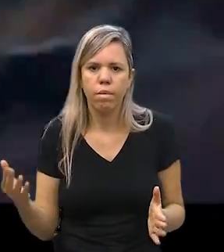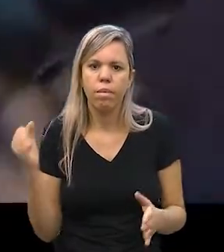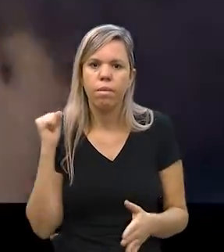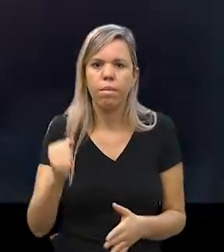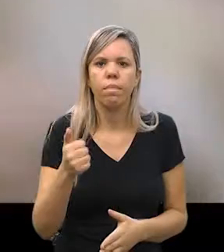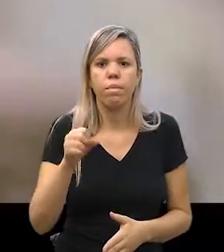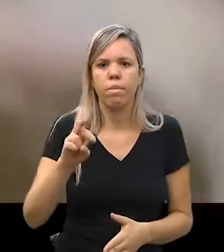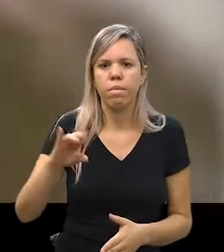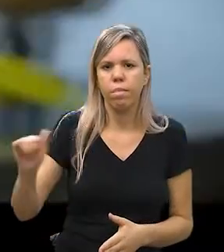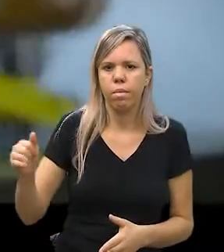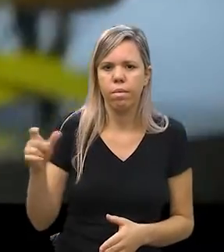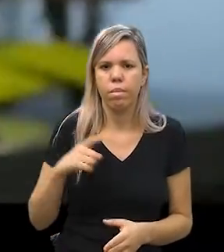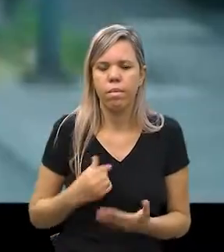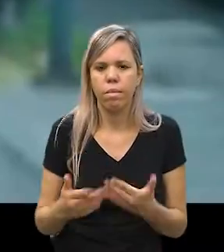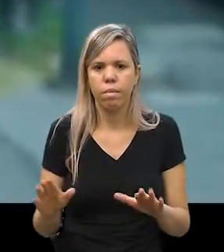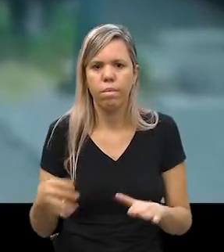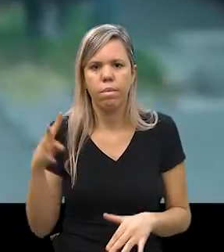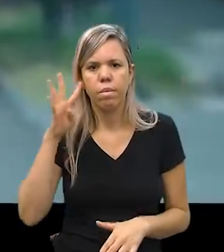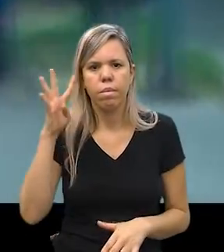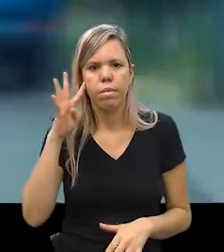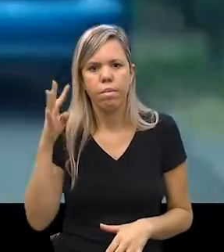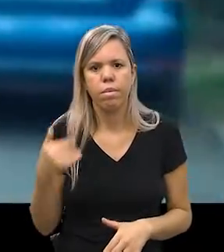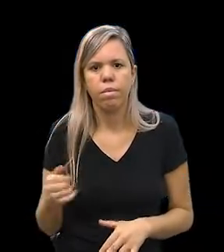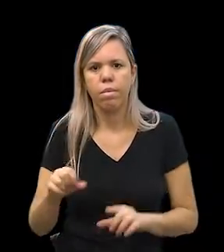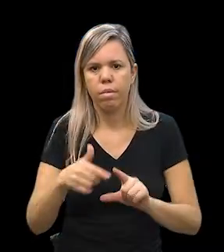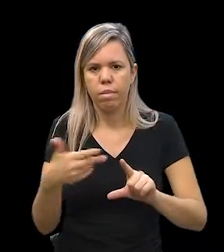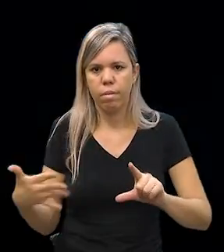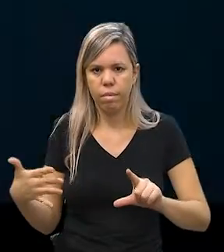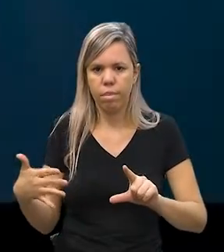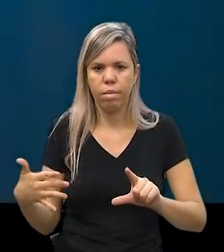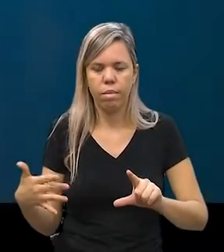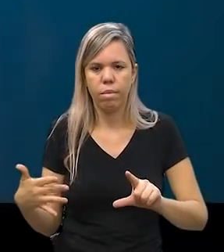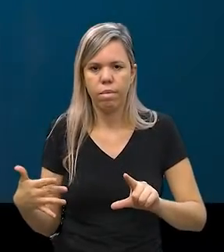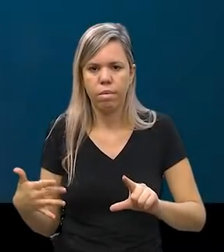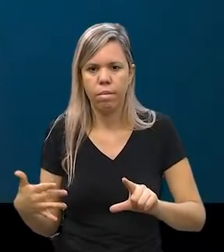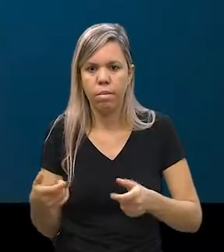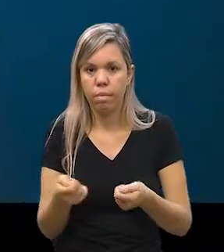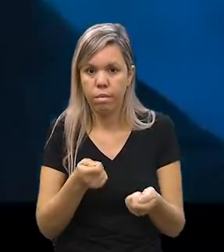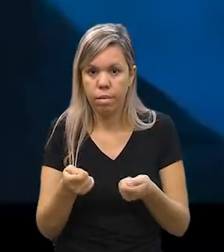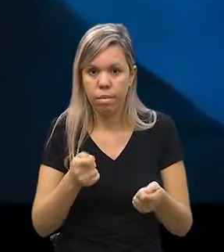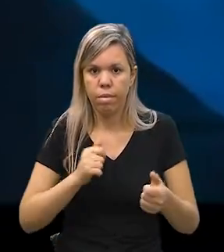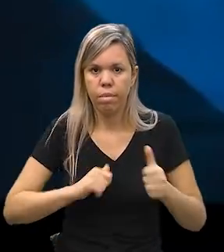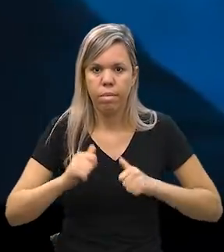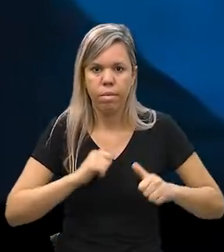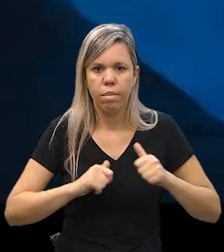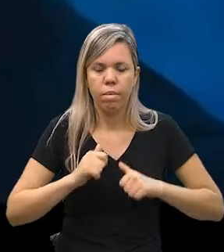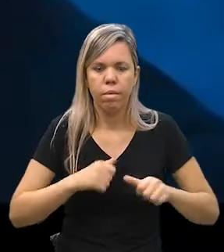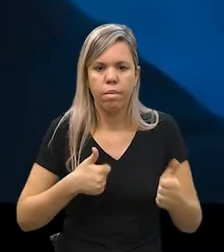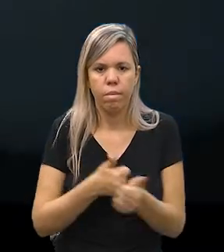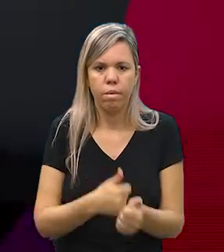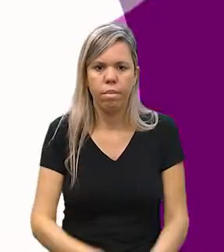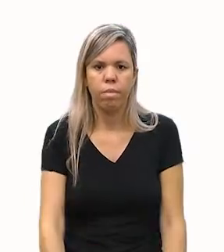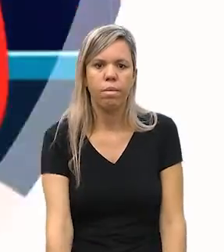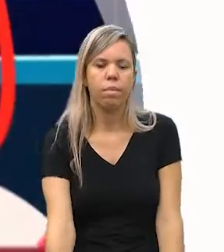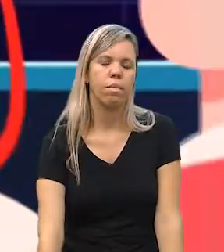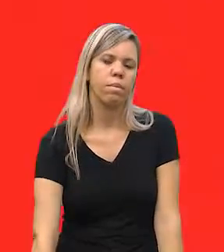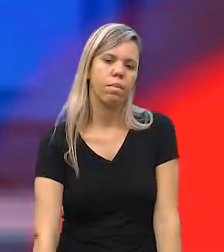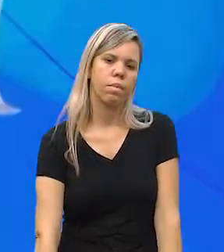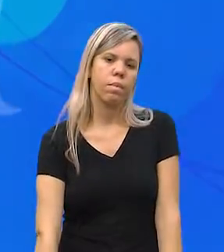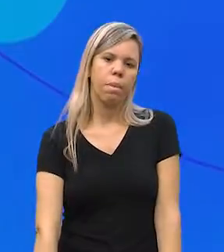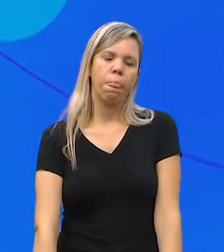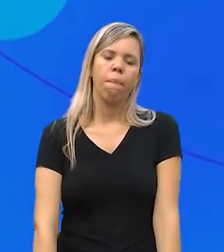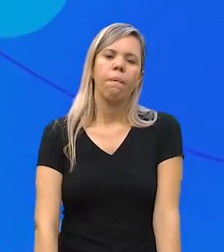Quem Matou Sarah estreia na quarta-feira na Netflix, então segura um pouquinho a ansiedade que já está chegando.